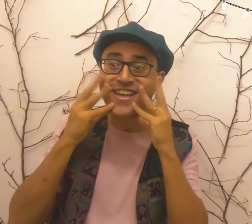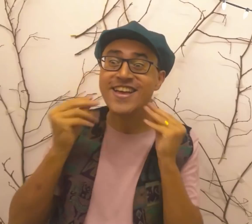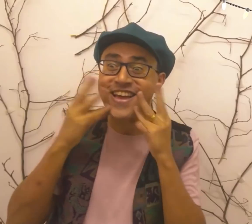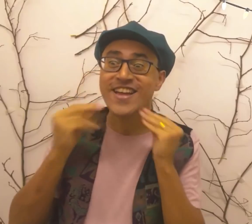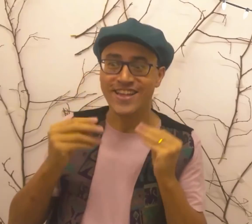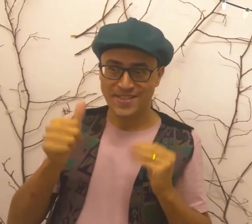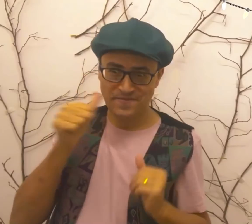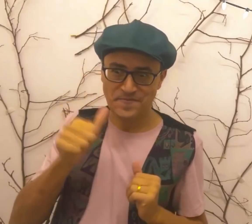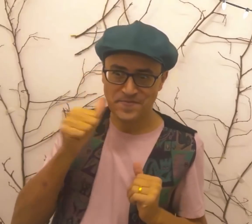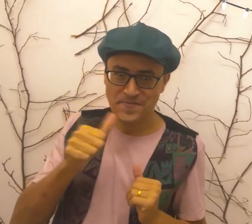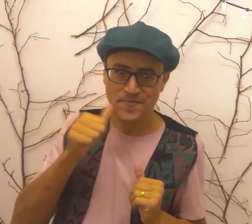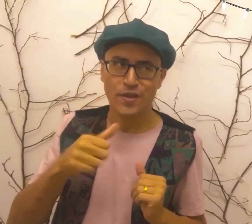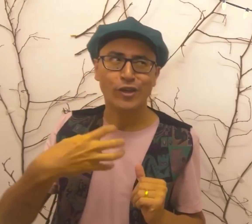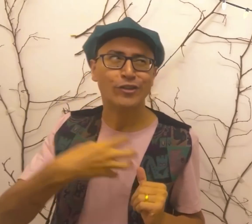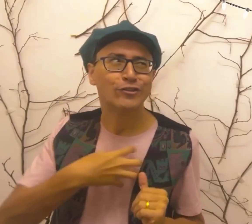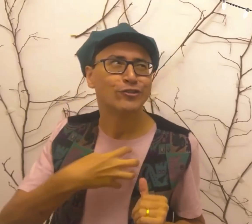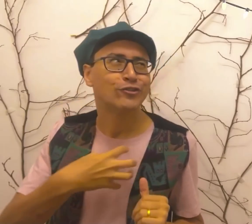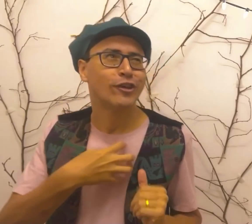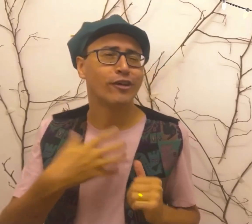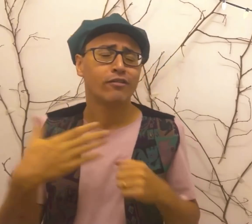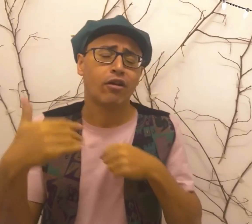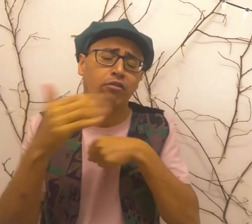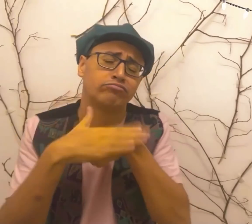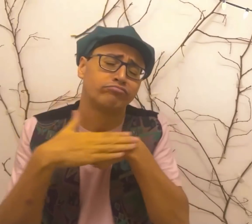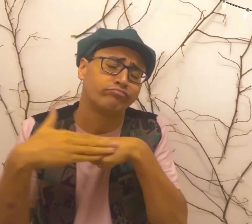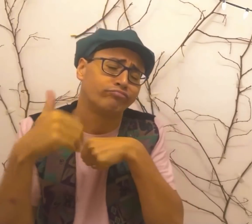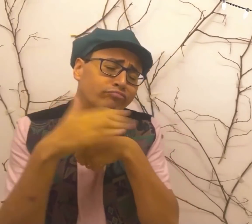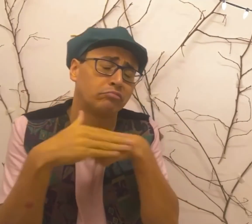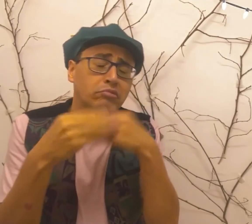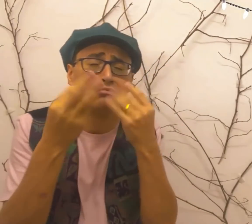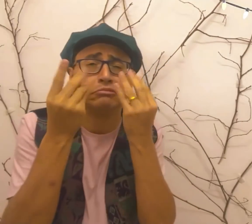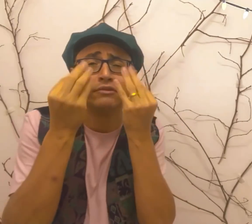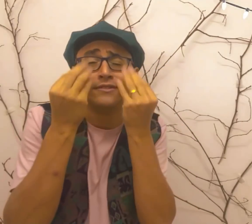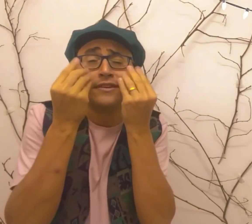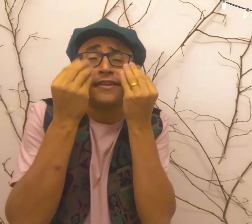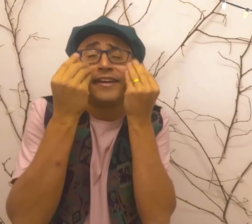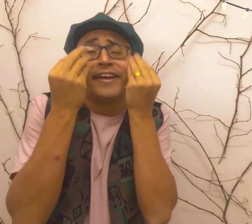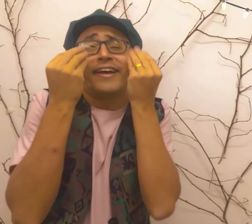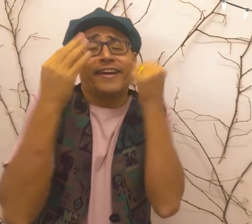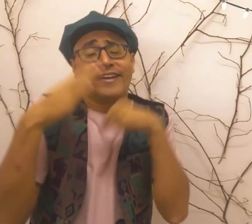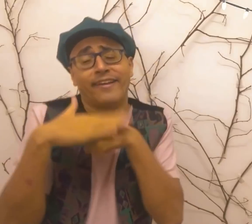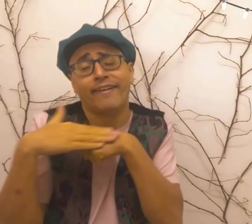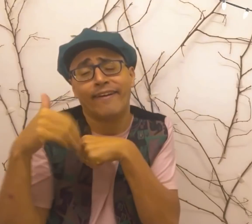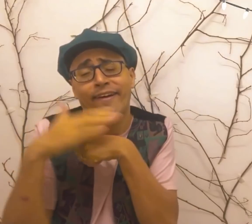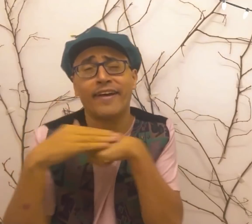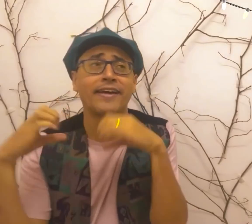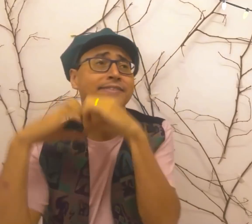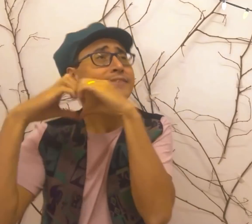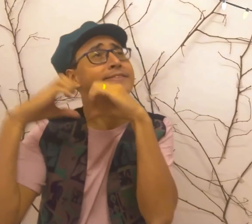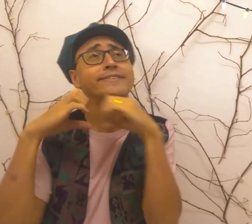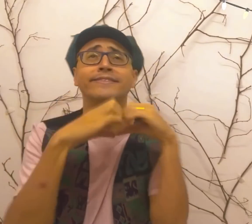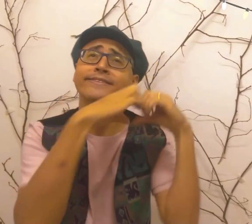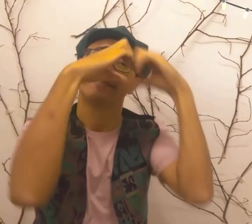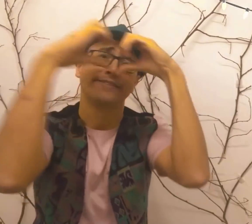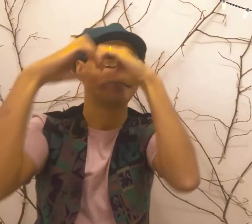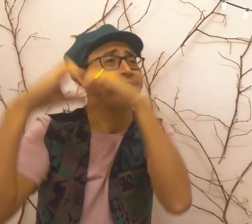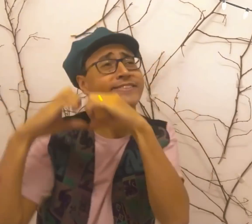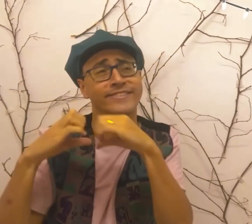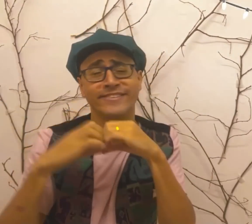Ela era medonha e manhosa.